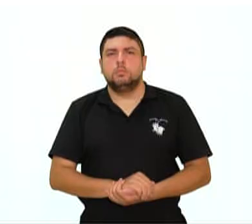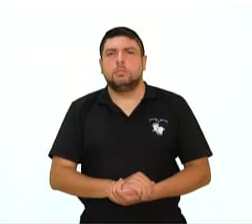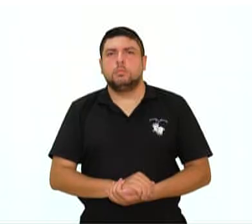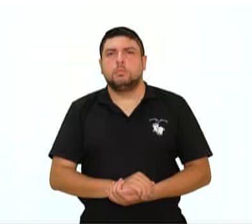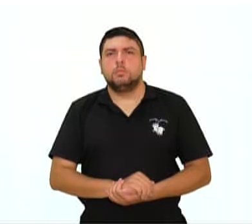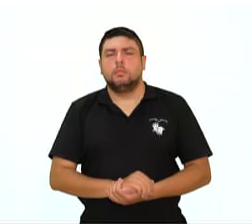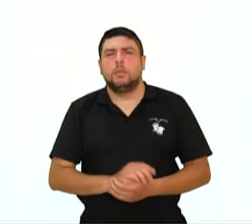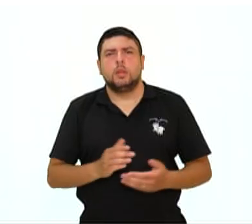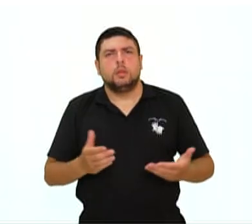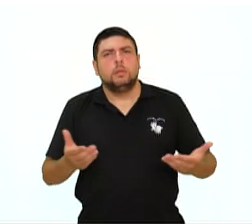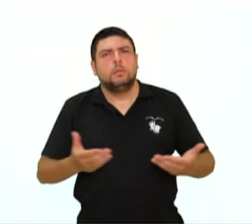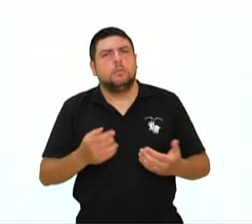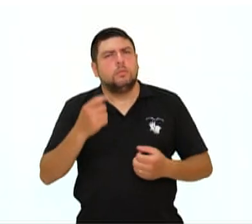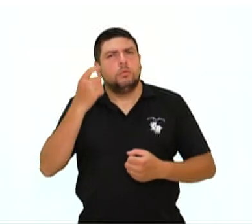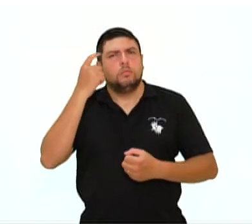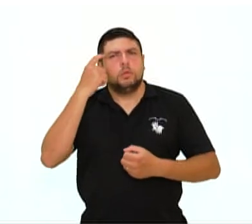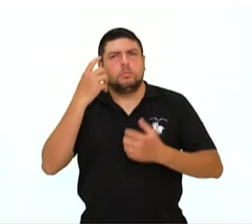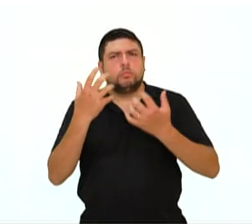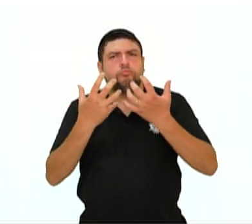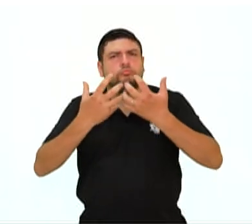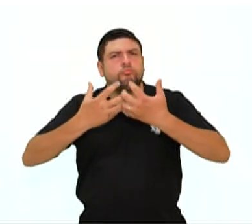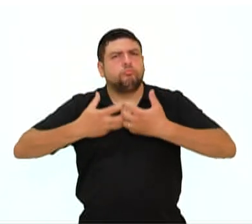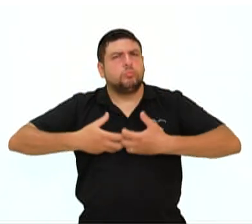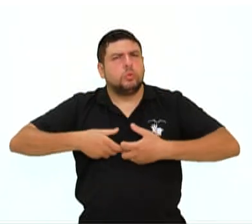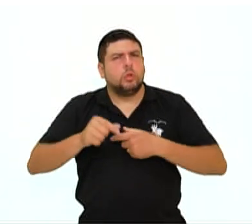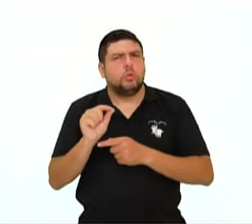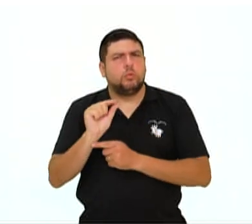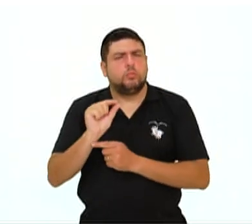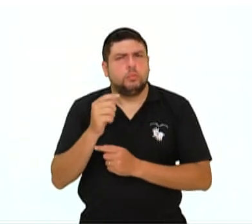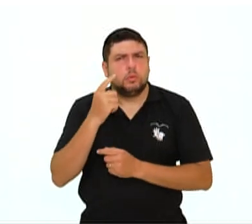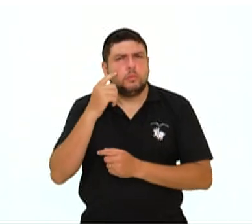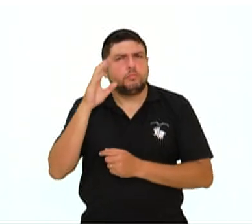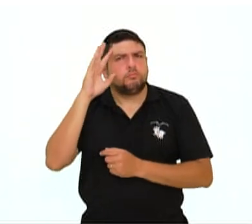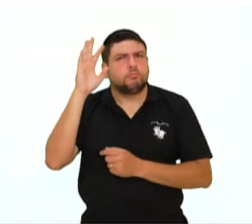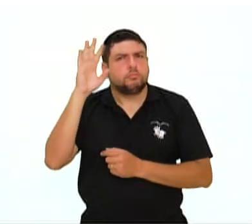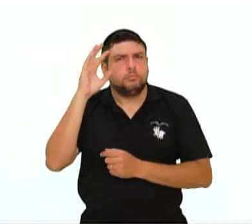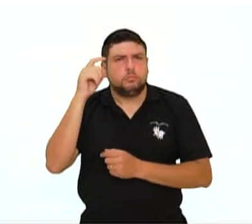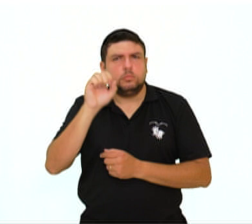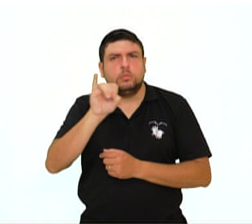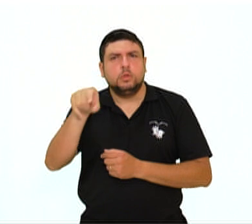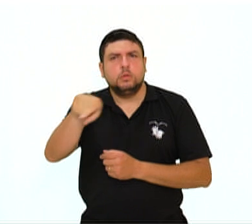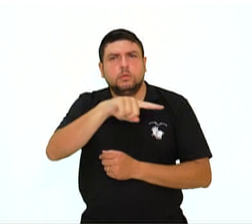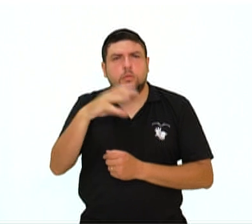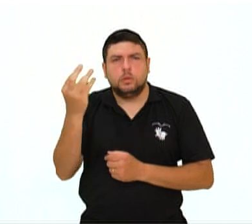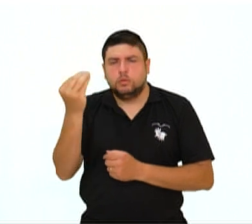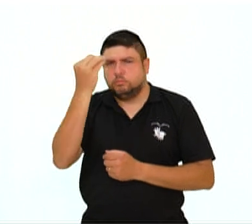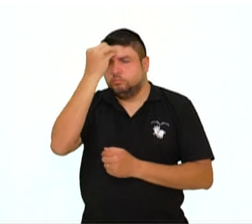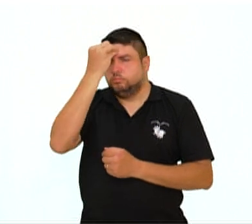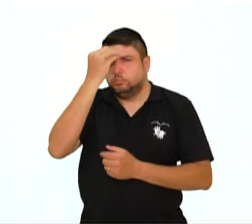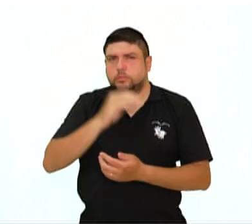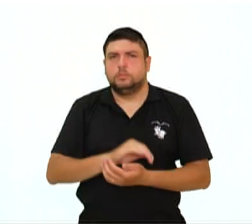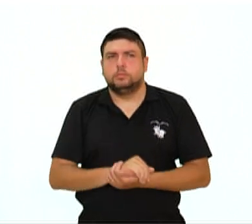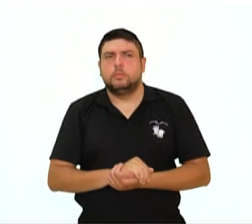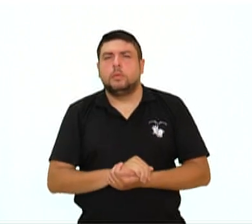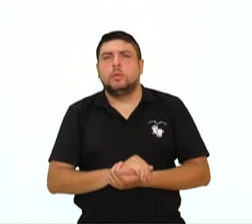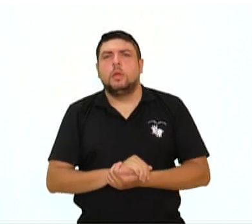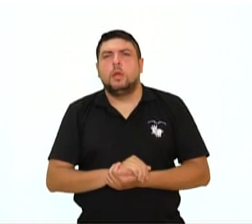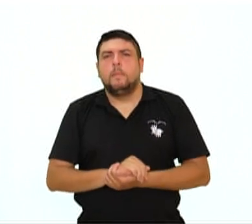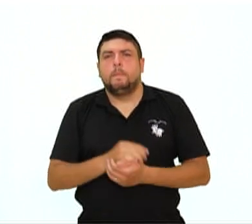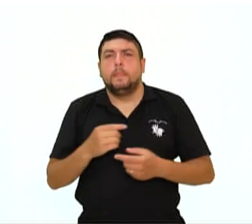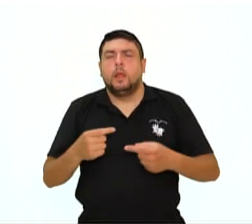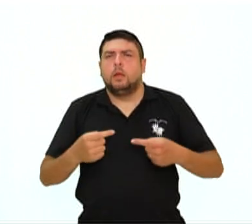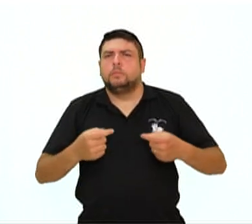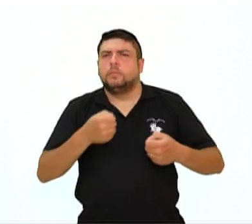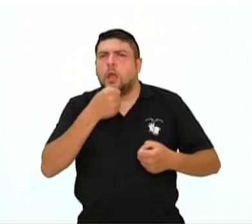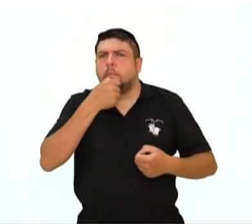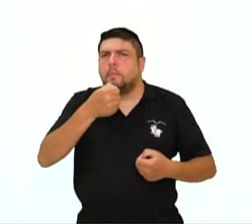Então, vamos pensar mais um pouquinho lá. Vamos verificar se estamos guardando ali tudo que está sendo falado. A entrevista